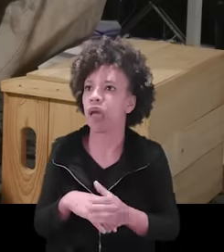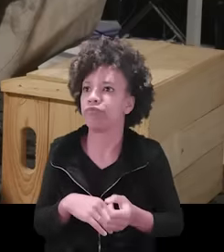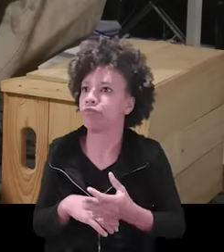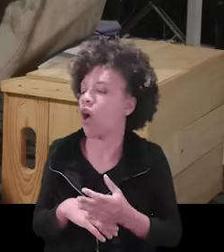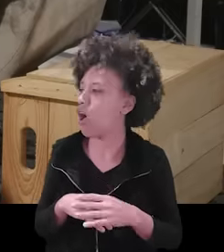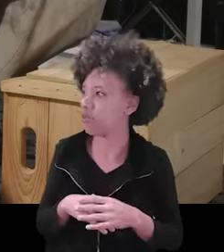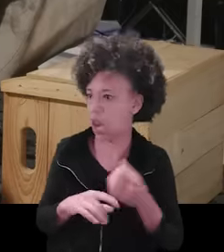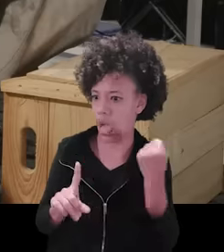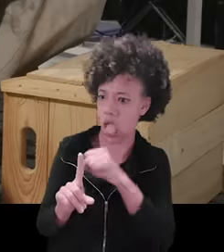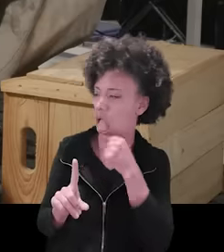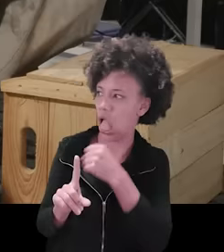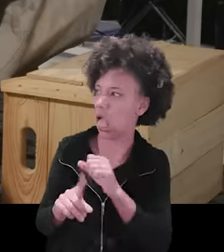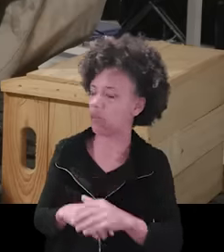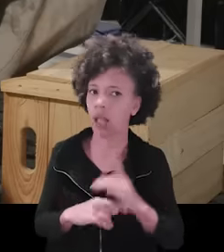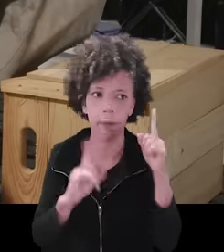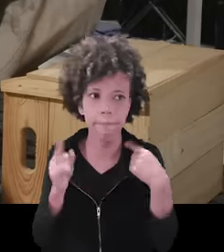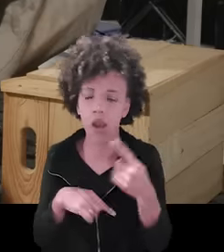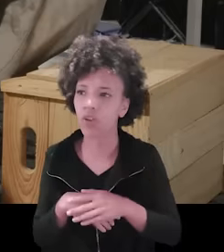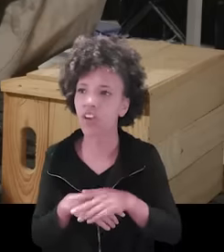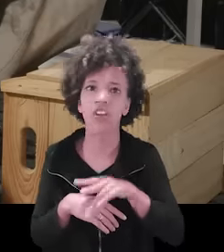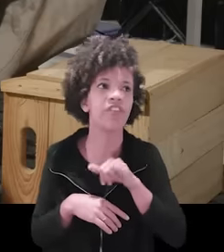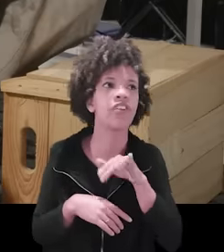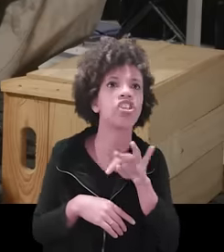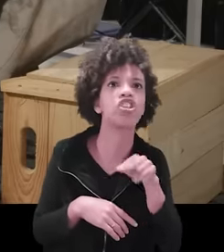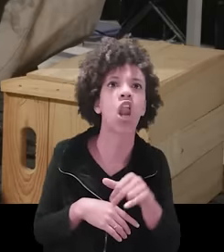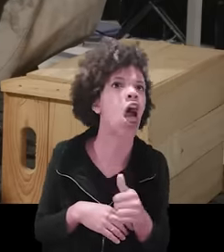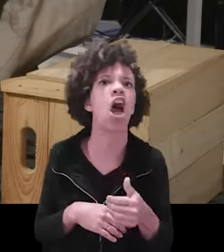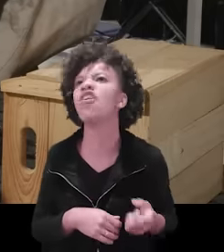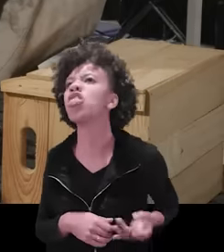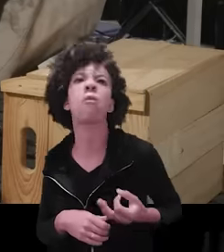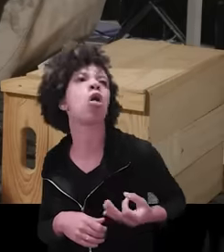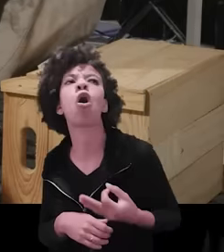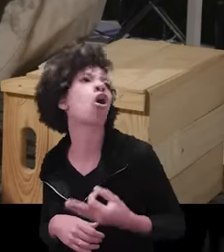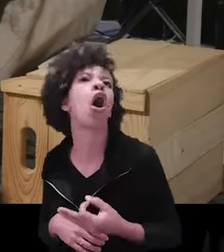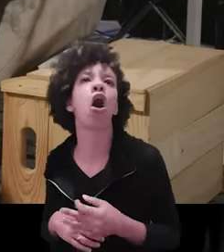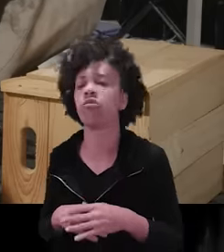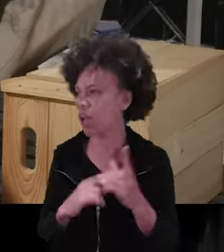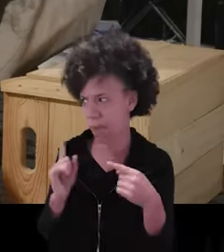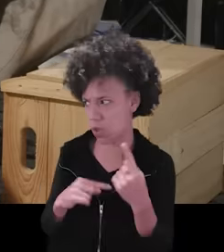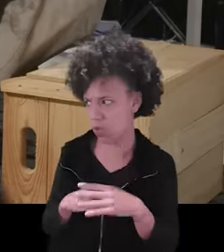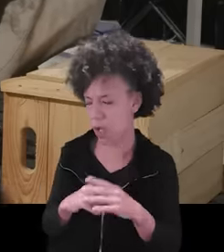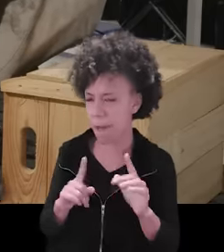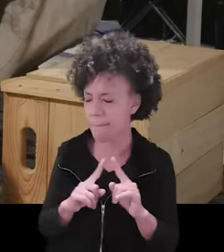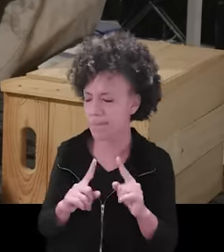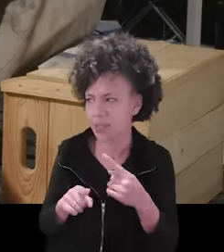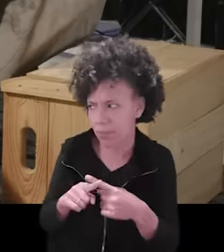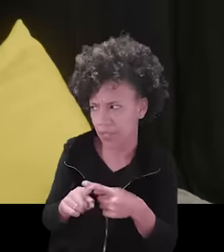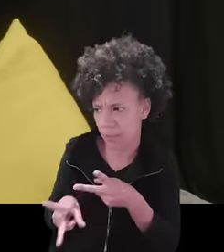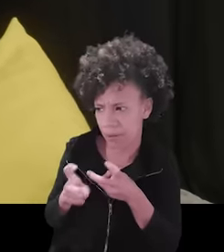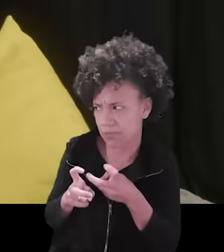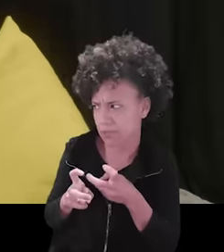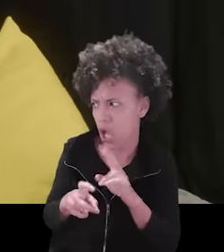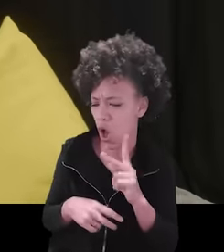toca pressionar ele é loucão ele é maluco ele tô no Vietnã ele tava Vai tomar no cu ele é uma coisa meio assim essa